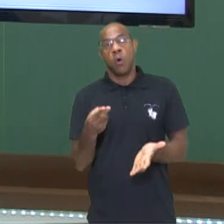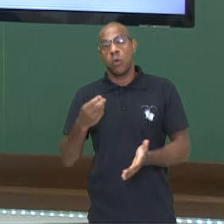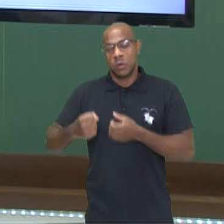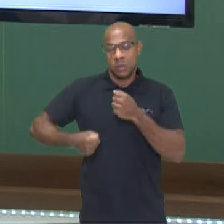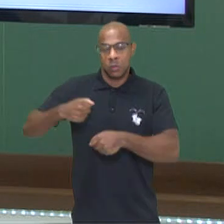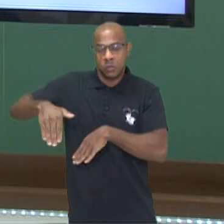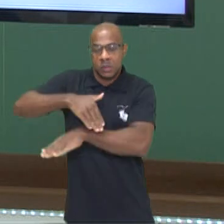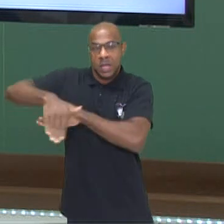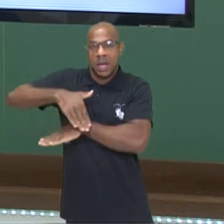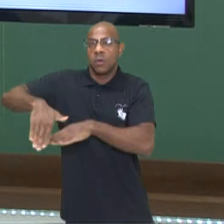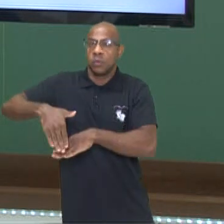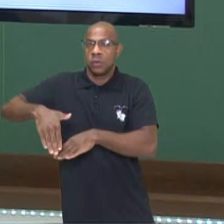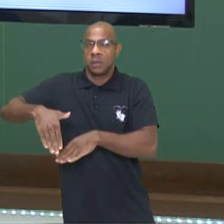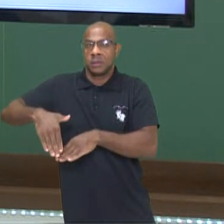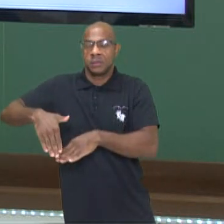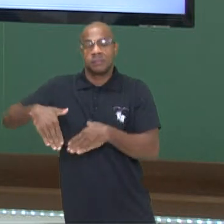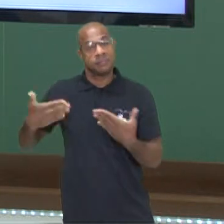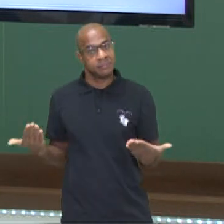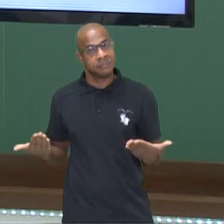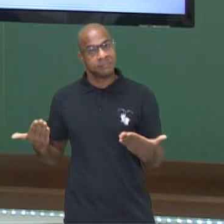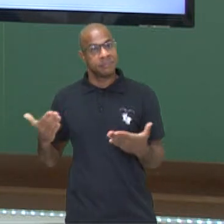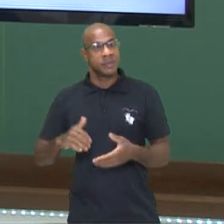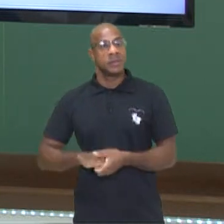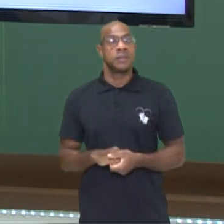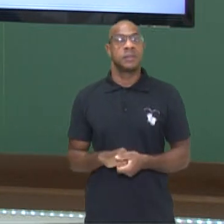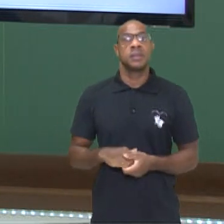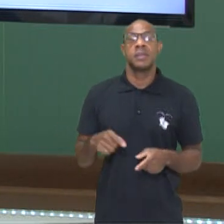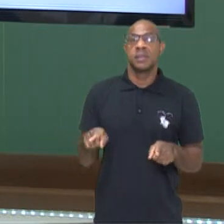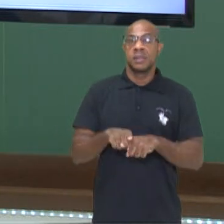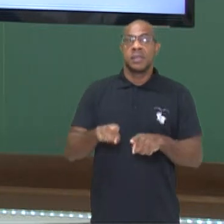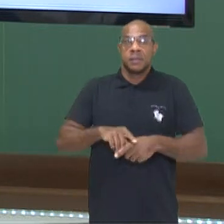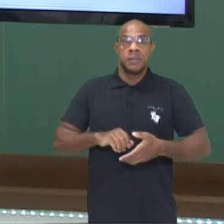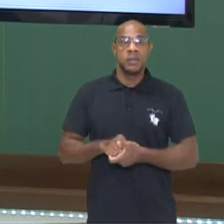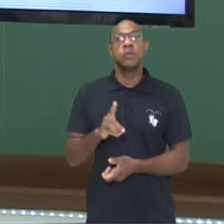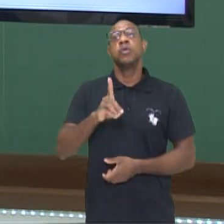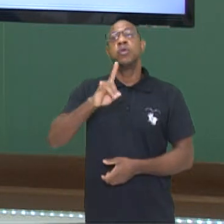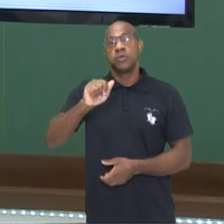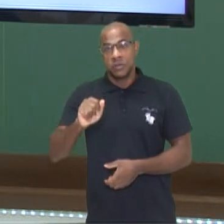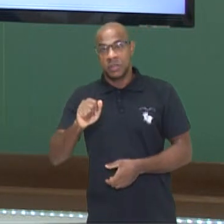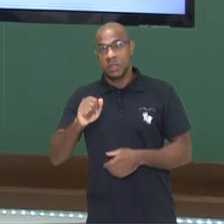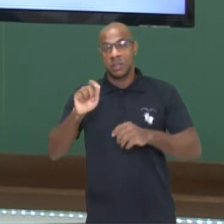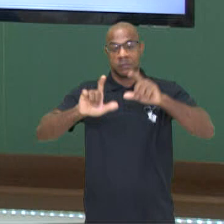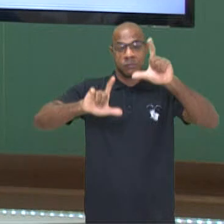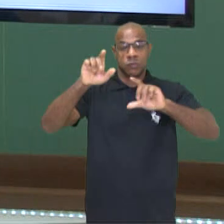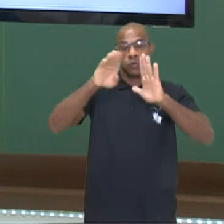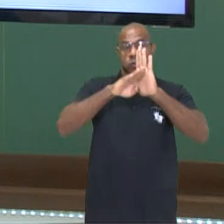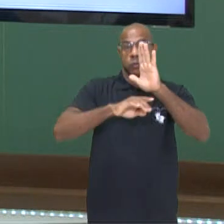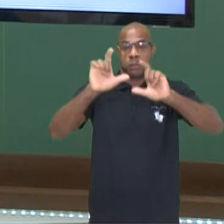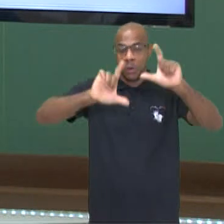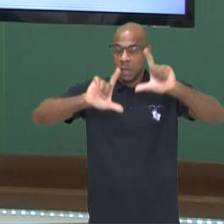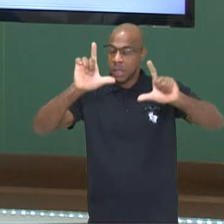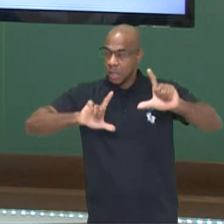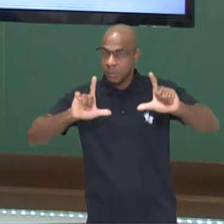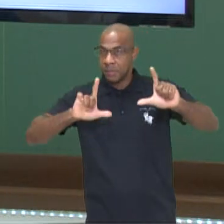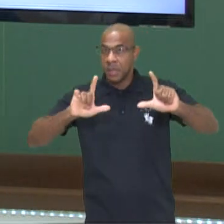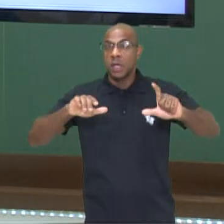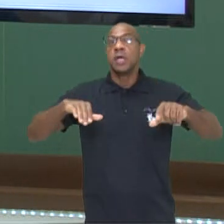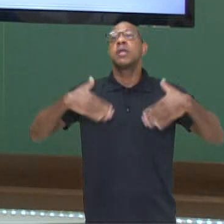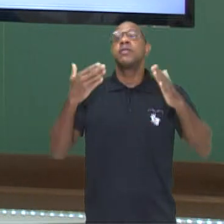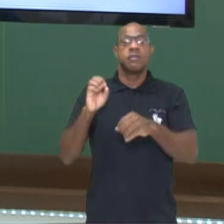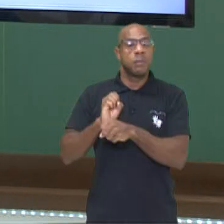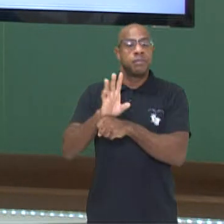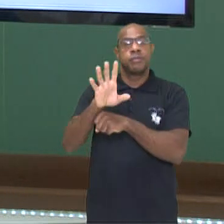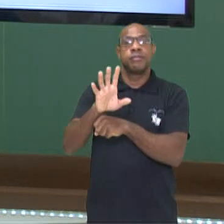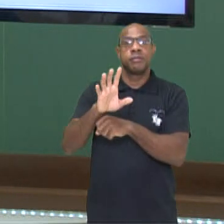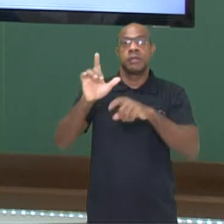casa ou ao ar livre, né? E fala sobre o programa, a data do programa, para o espectador saber quando vai ao ar,